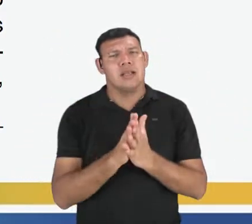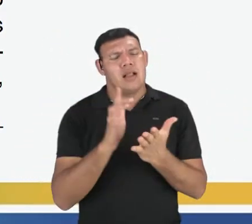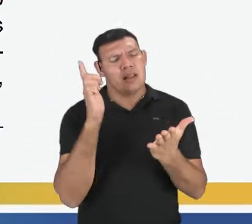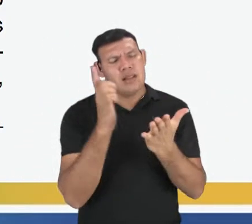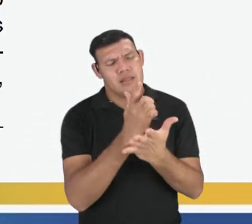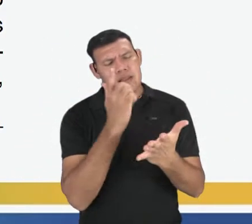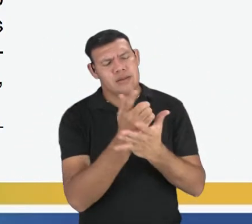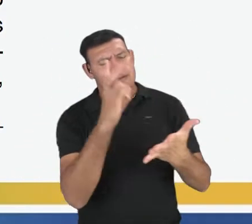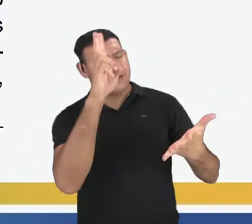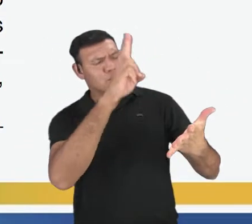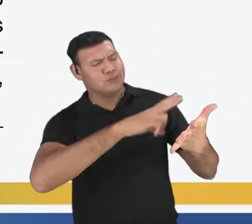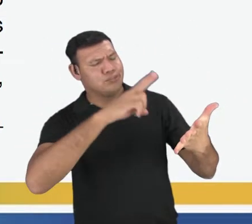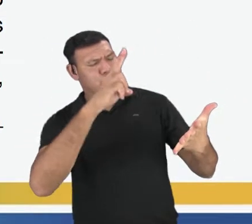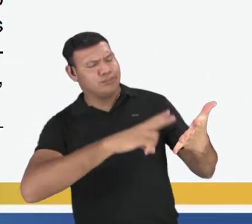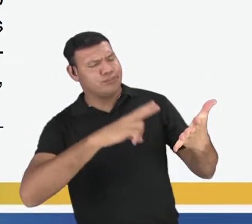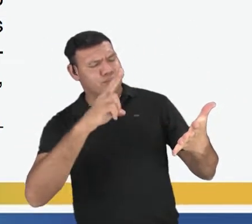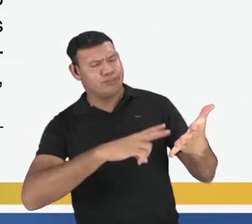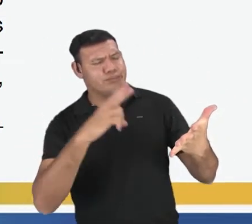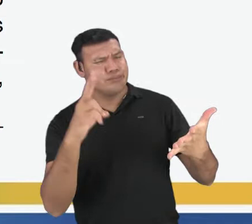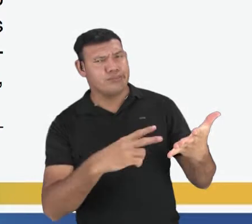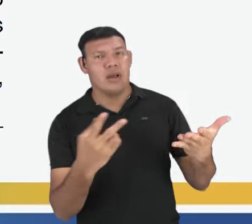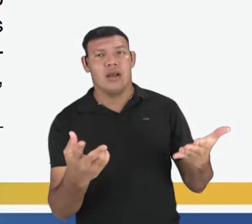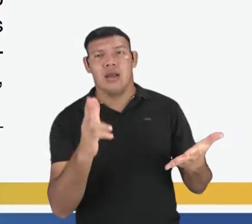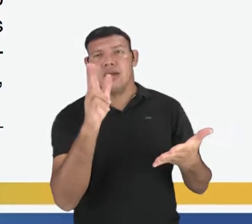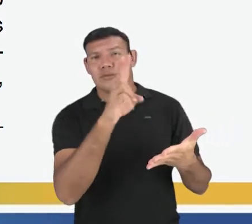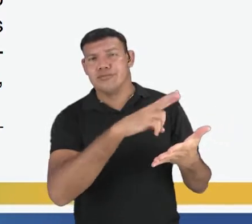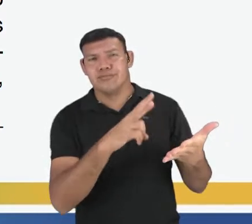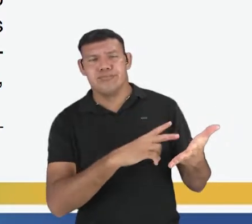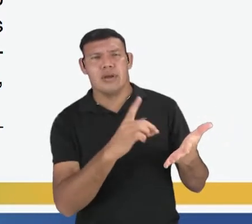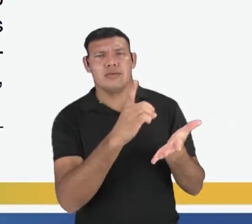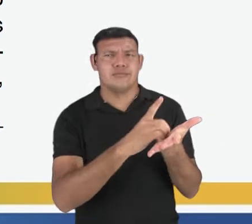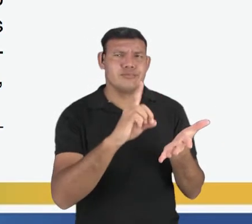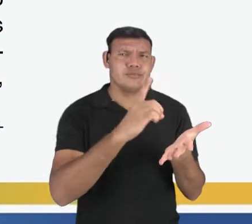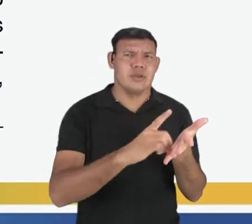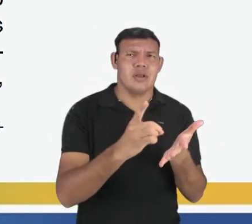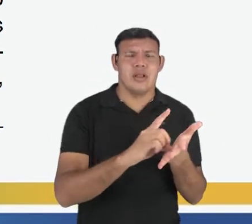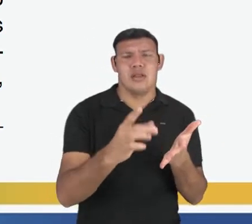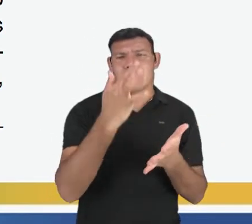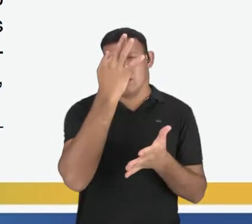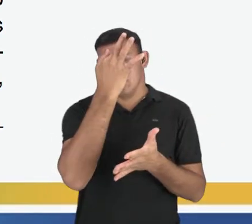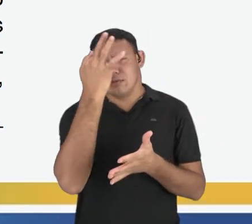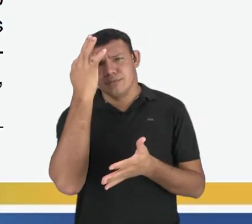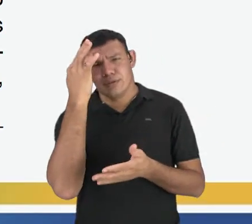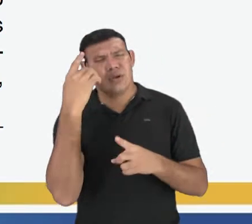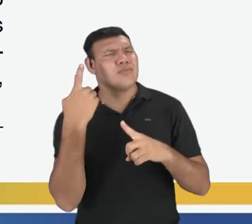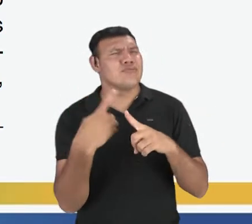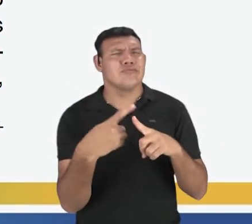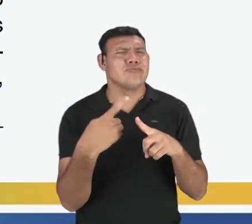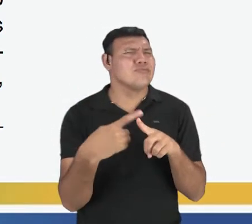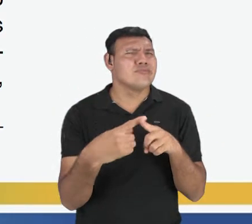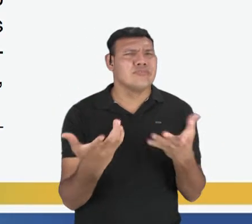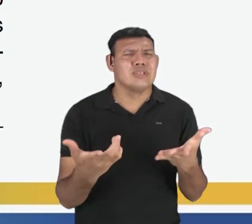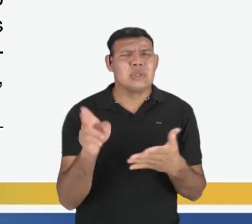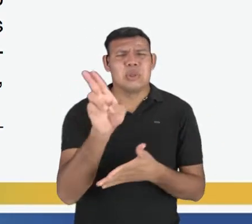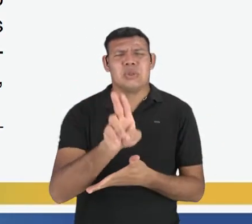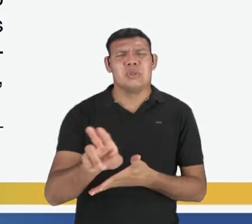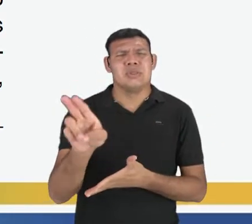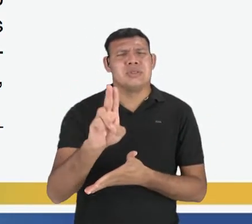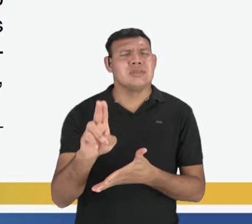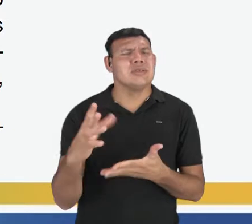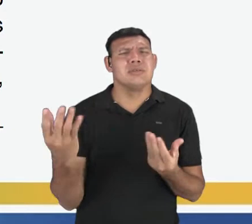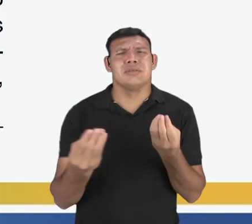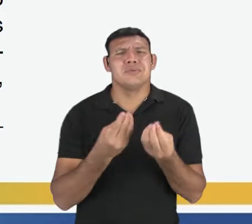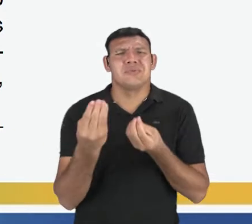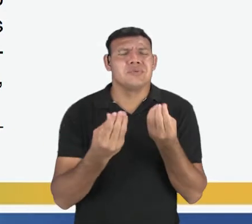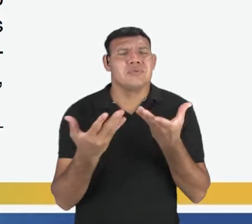termina de ler livro, lê cada, né, dicionário de filosofia, obras, e aí para que tu vai usar aquilo? Como tu vai usar,